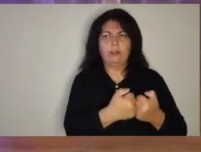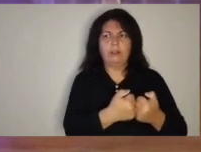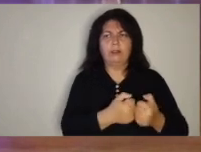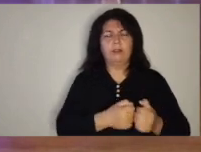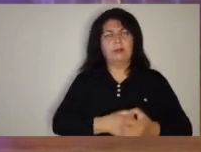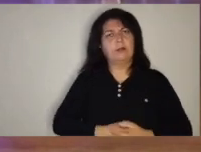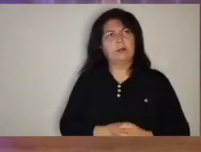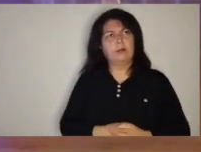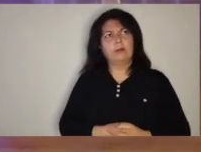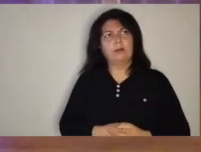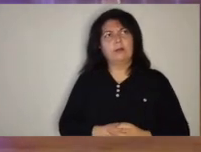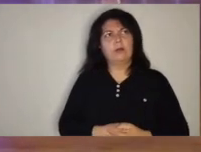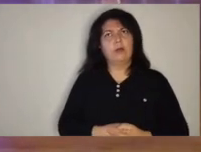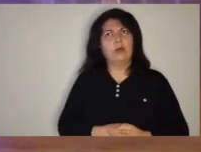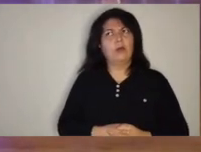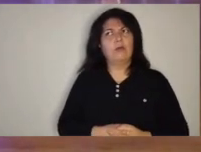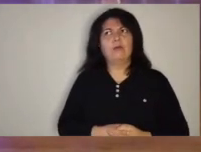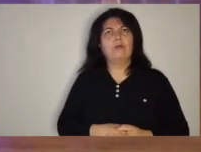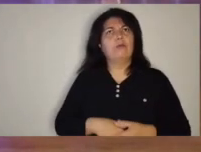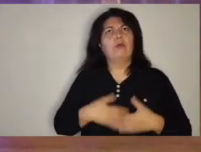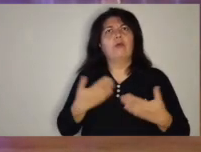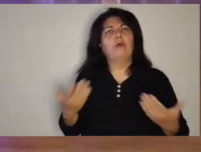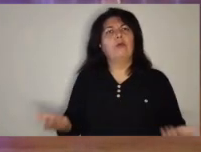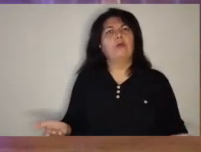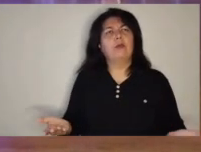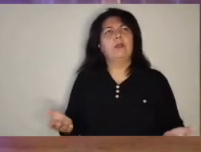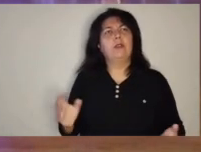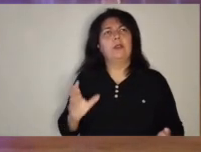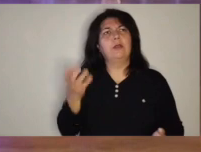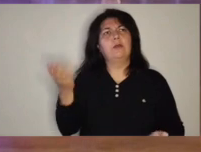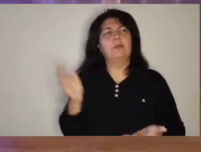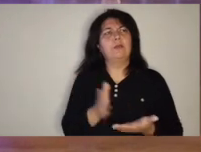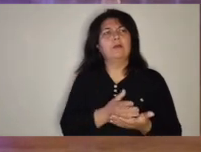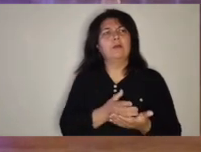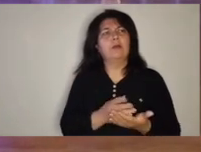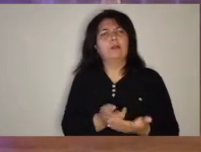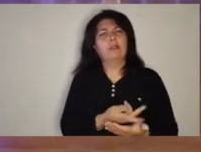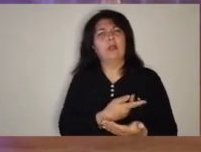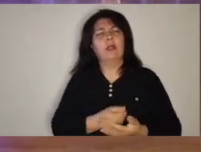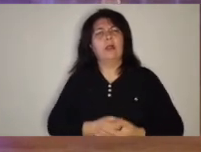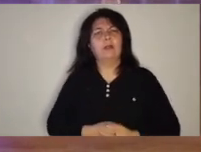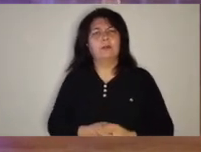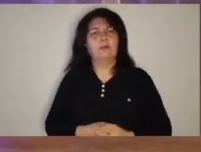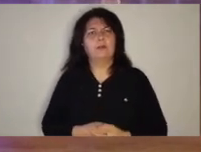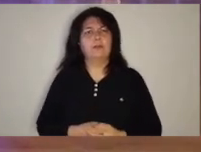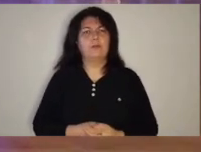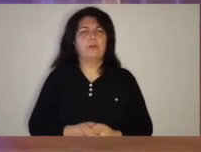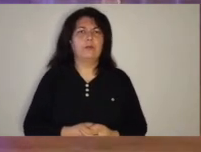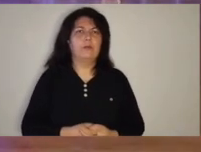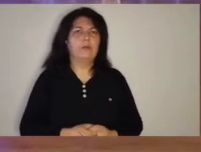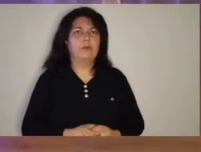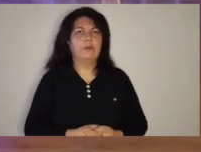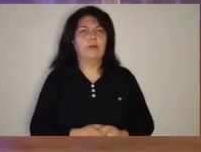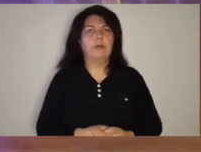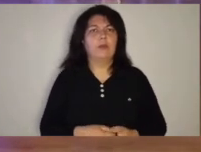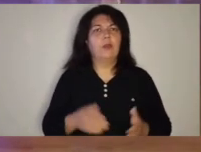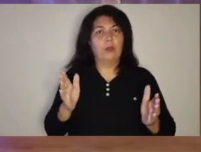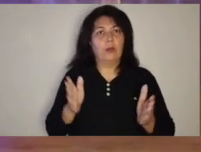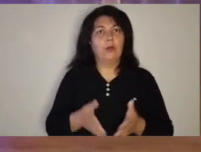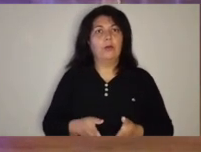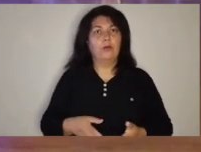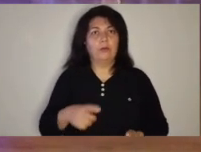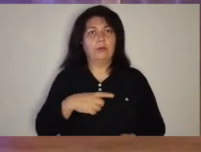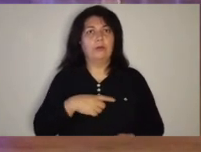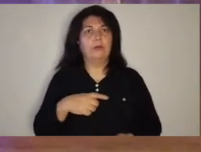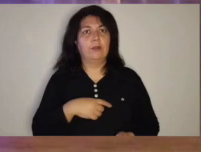E aí o Senhor falou muito no meu coração, porque a arca da aliança é a presença de Deus.